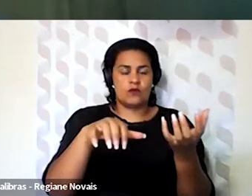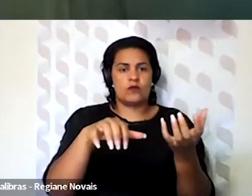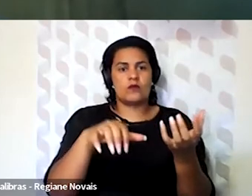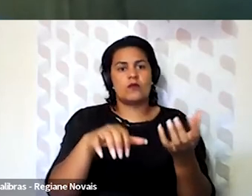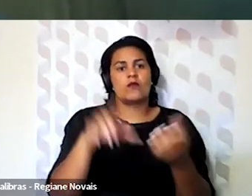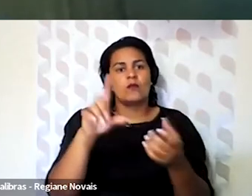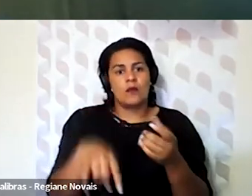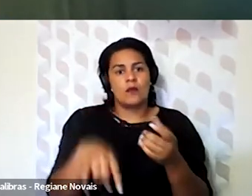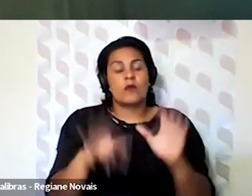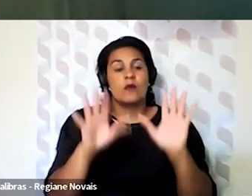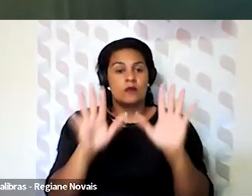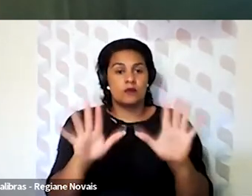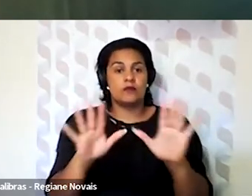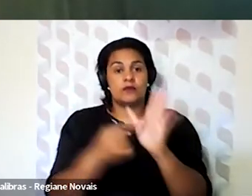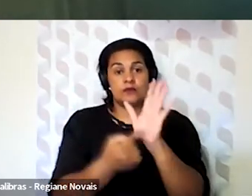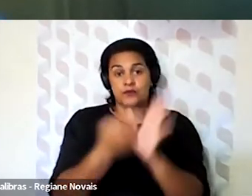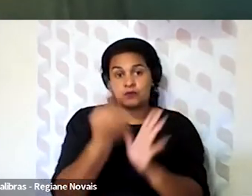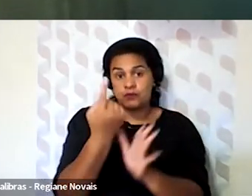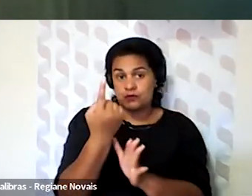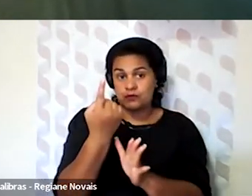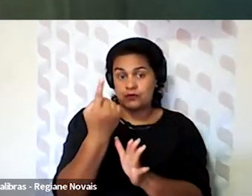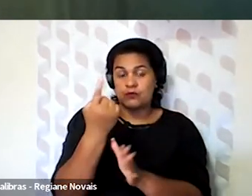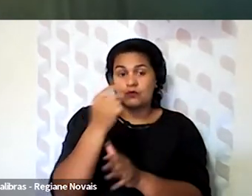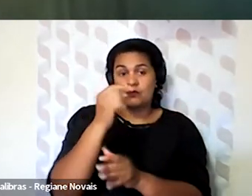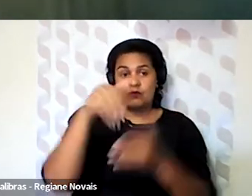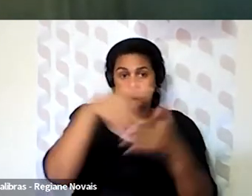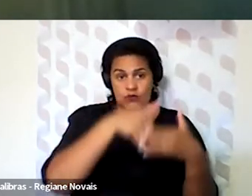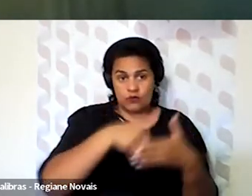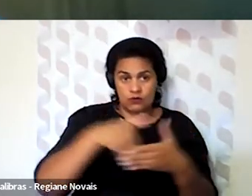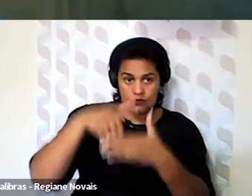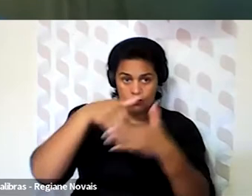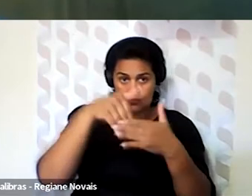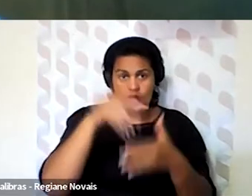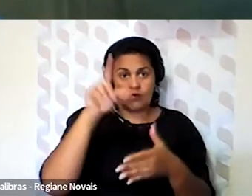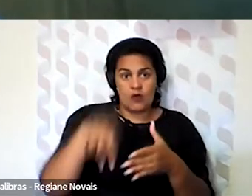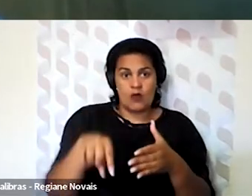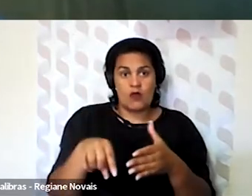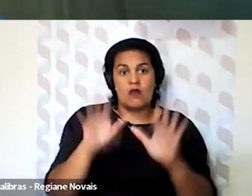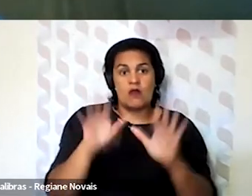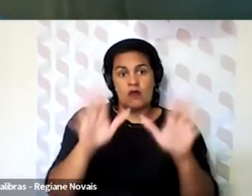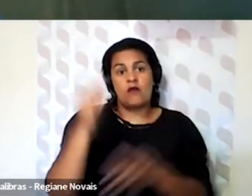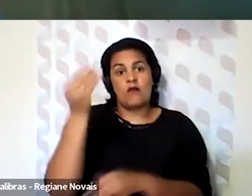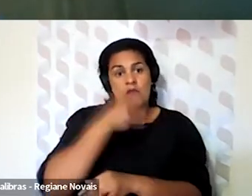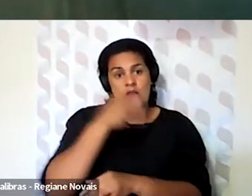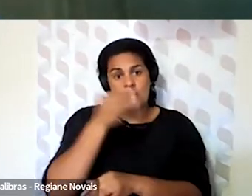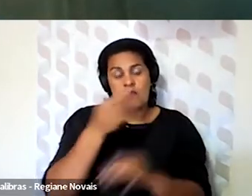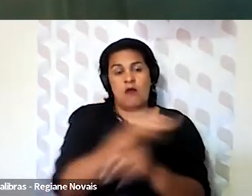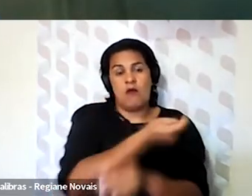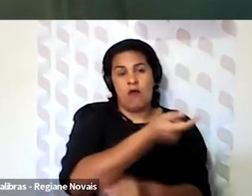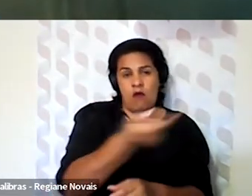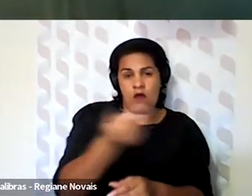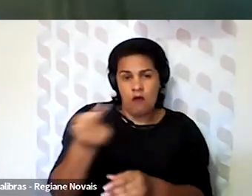na primeira eleição, né? E aí, de início, era uma bancada bastante fraca, com poucas pessoas, com